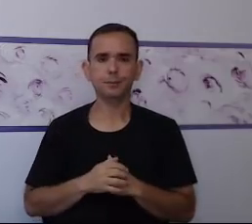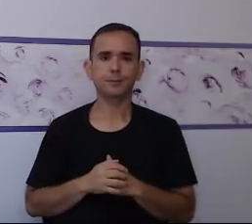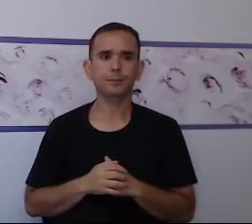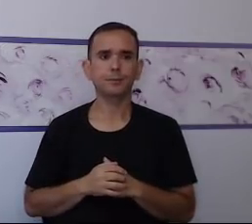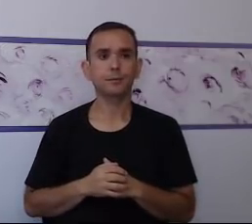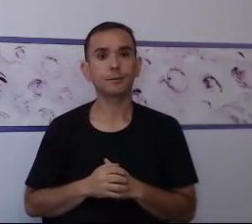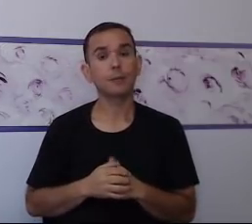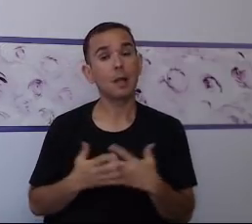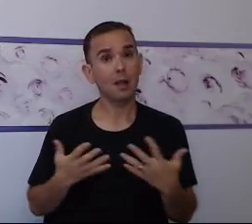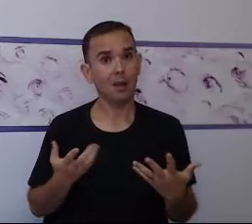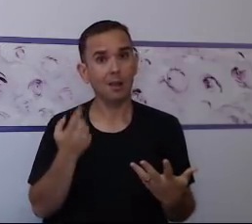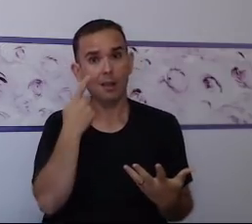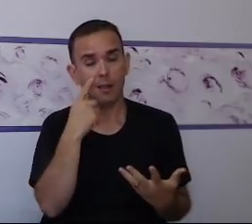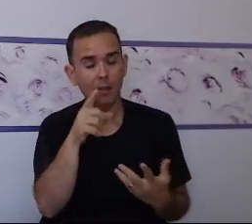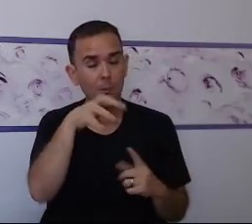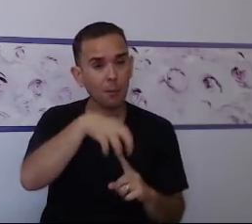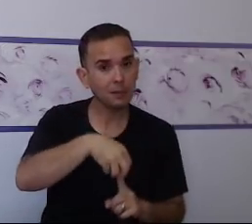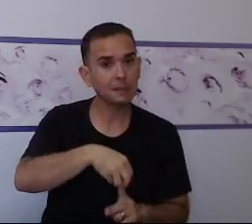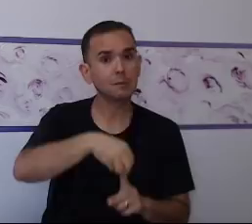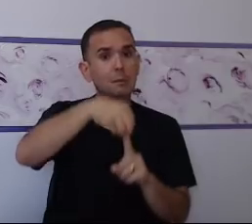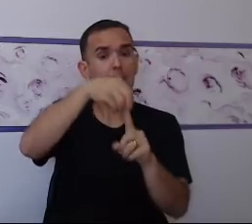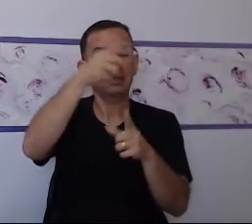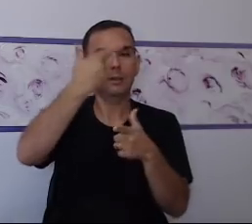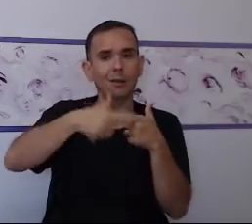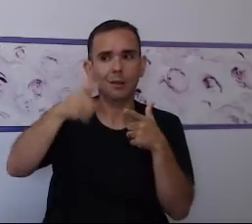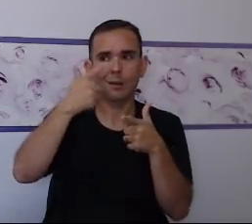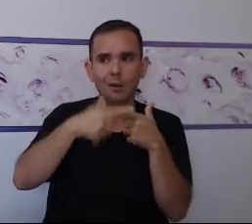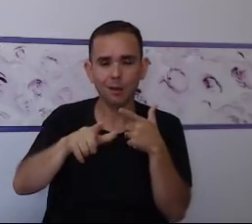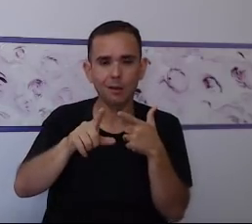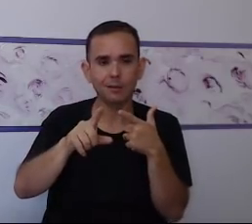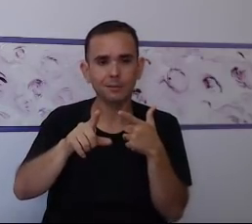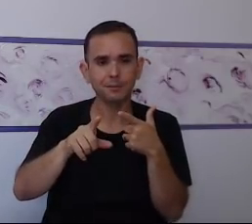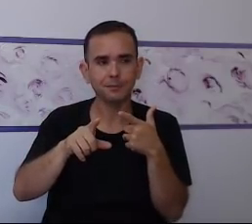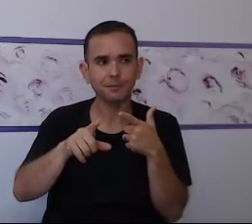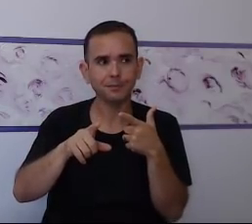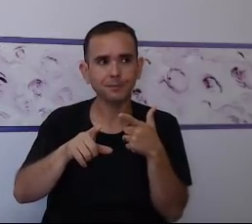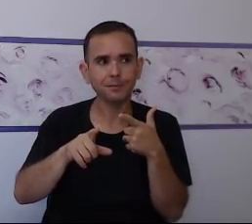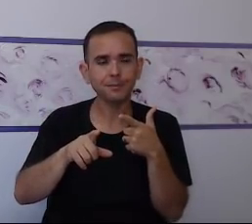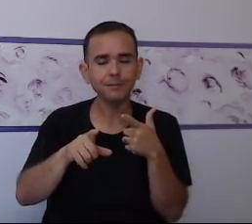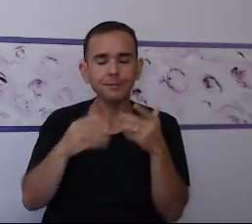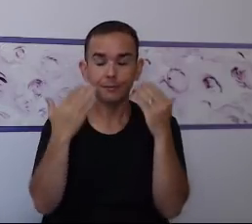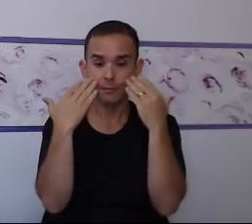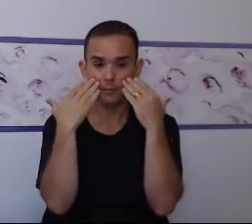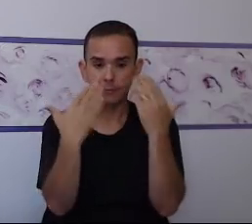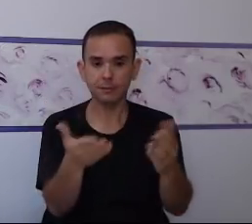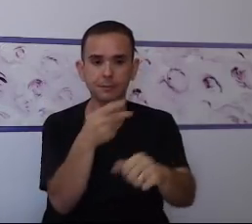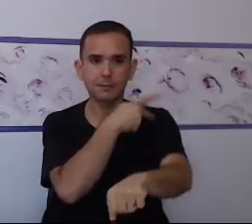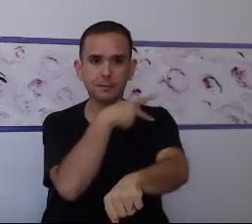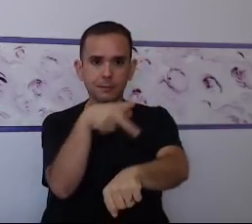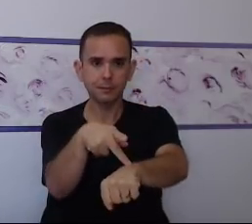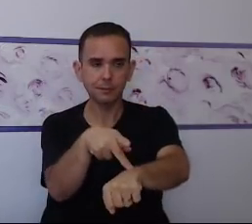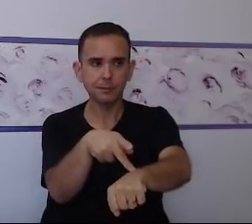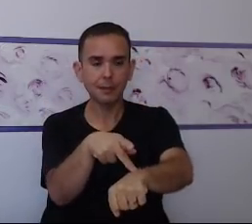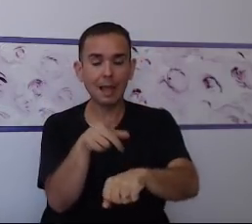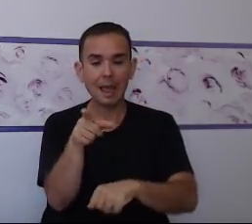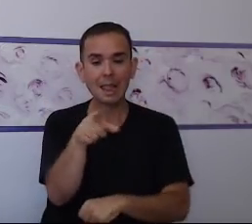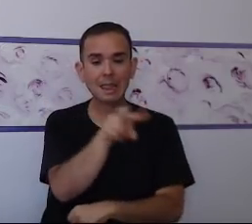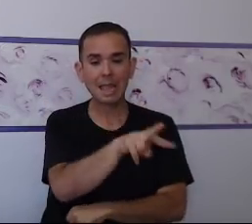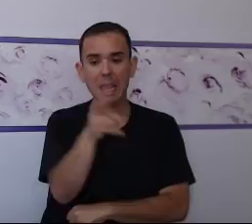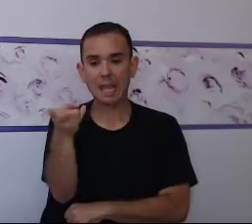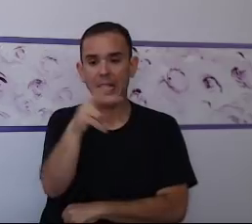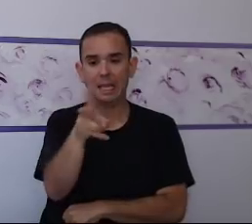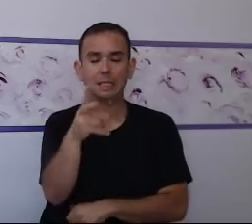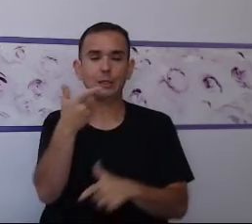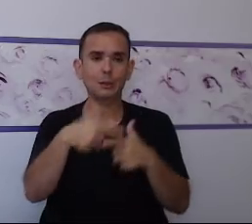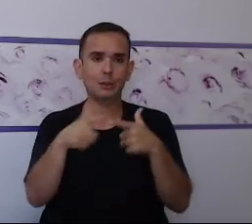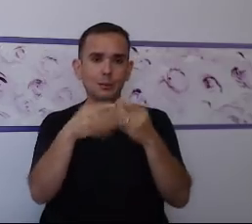Então, vamos lá. Os principais problemas, as principais implicações pedagógicas nesses comprometimentos.